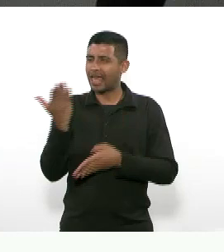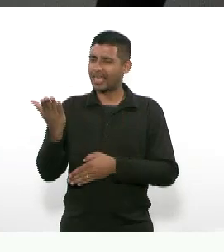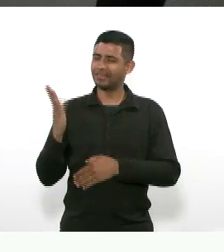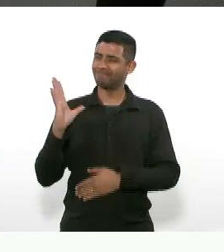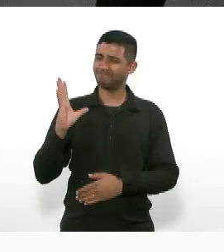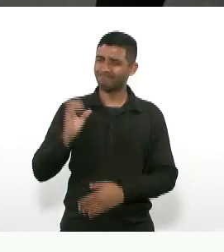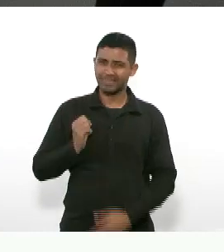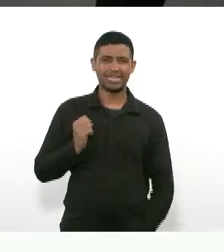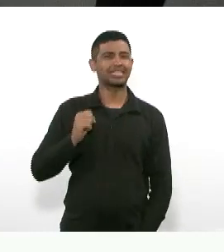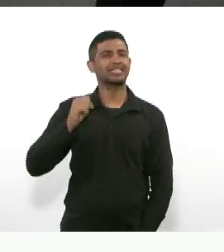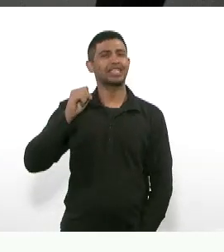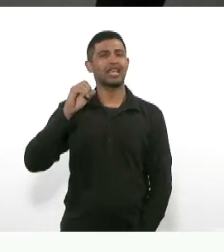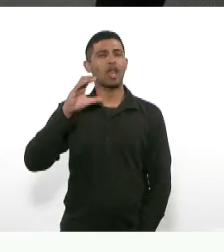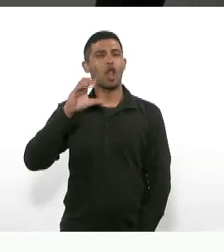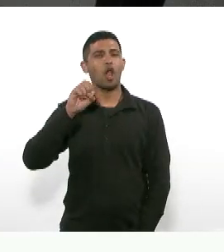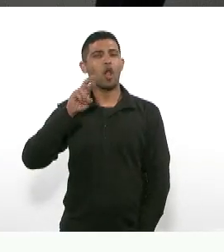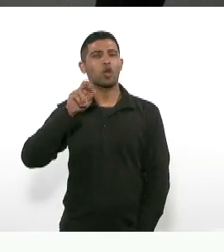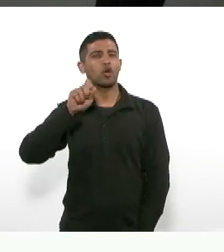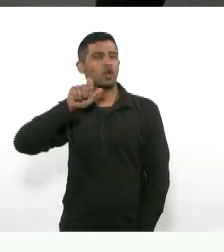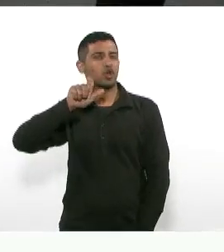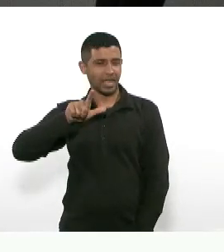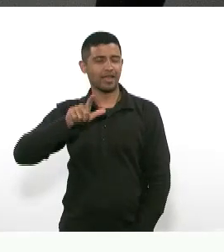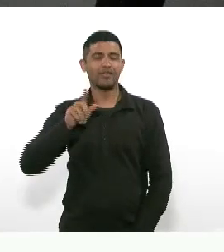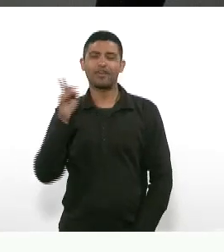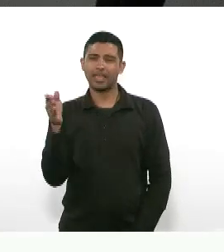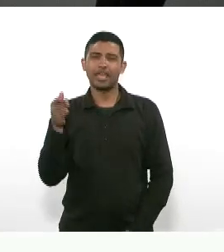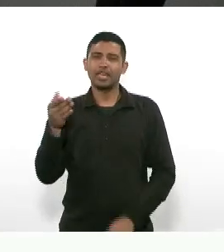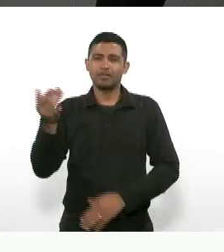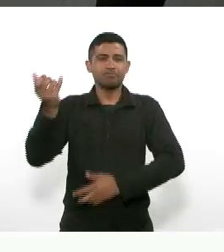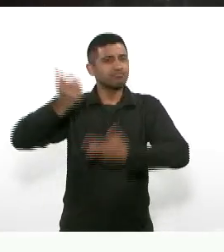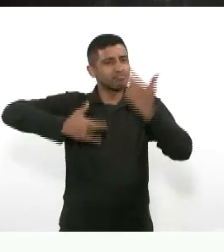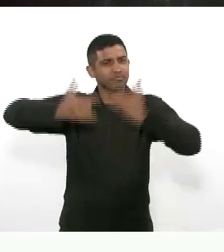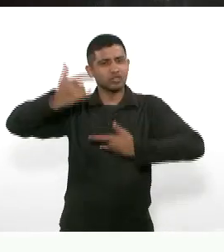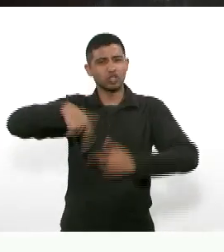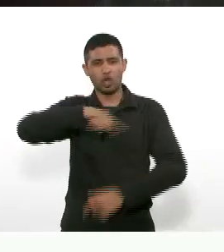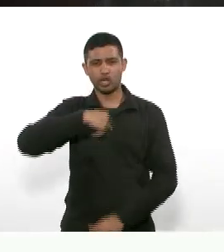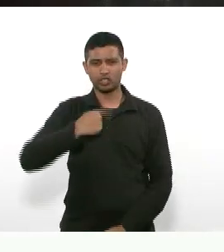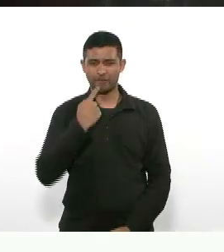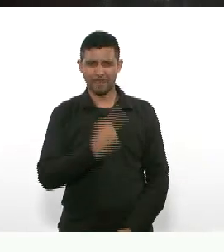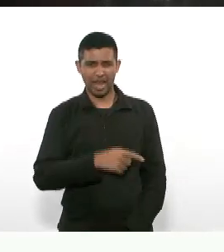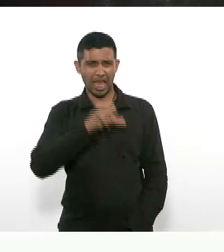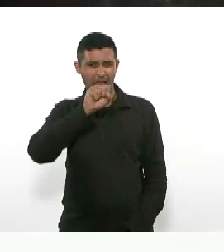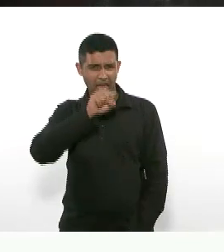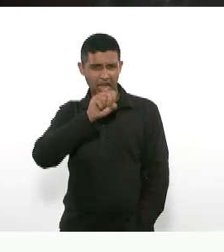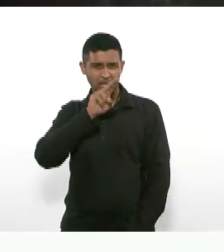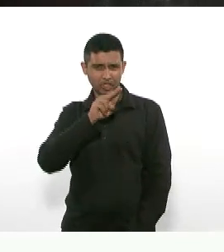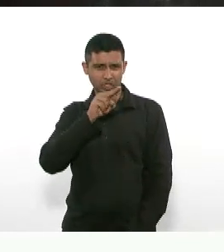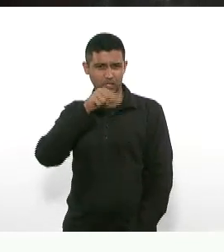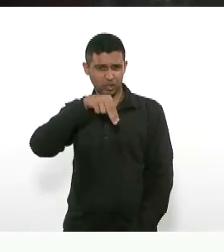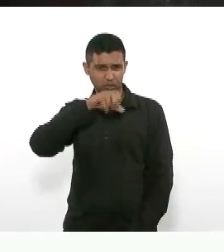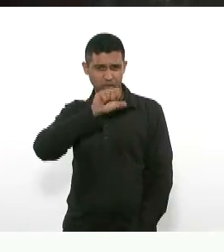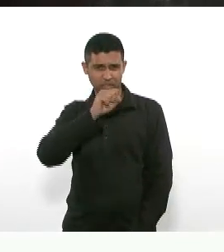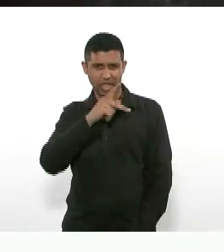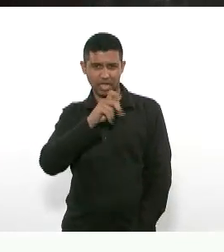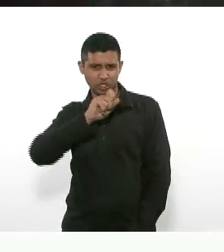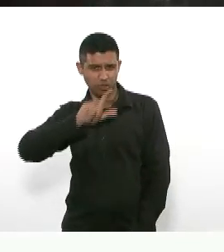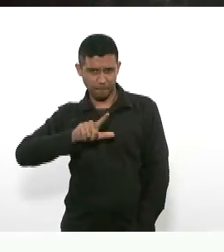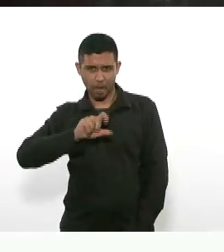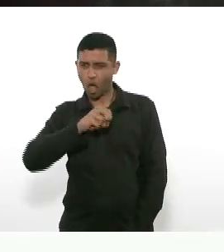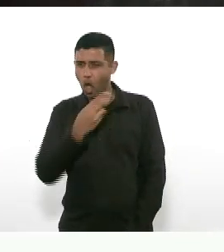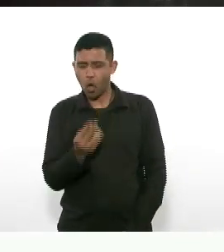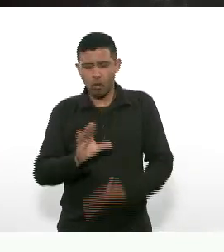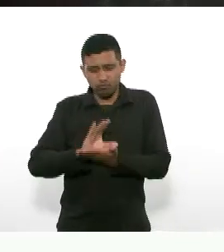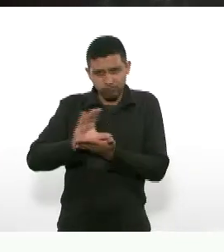Laviano, que vai nos dar a sua contribuição, nós não estamos falando aqui do Funespol, nós não estamos falando aqui do Fundo da